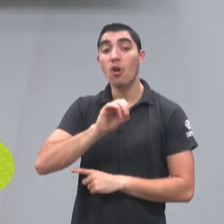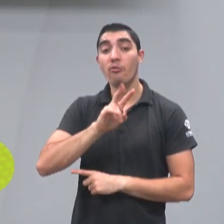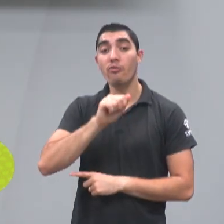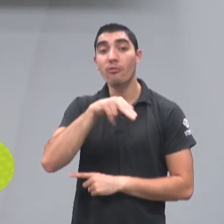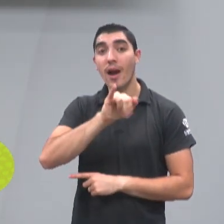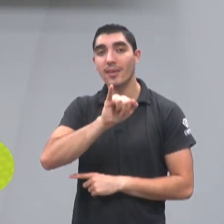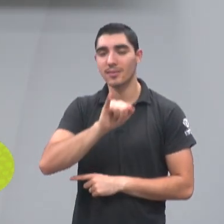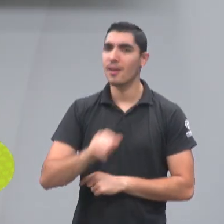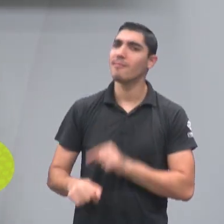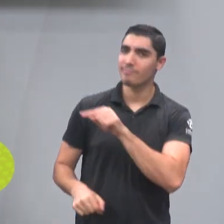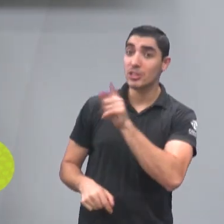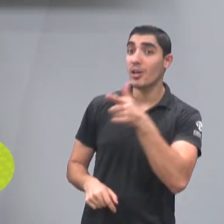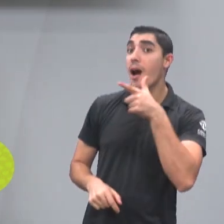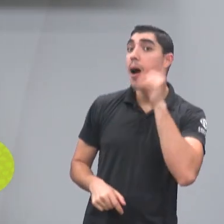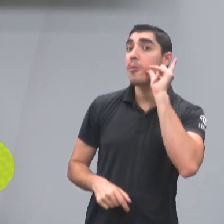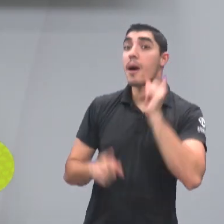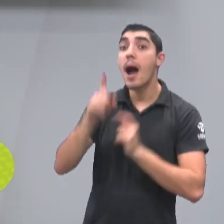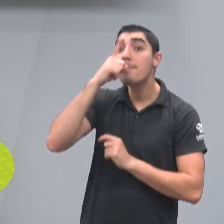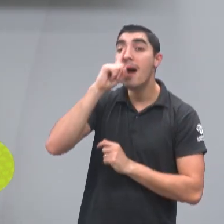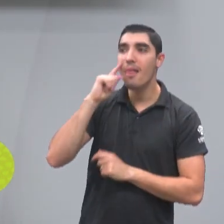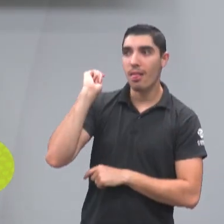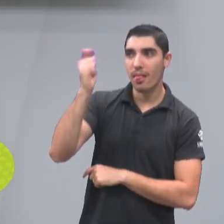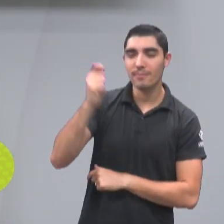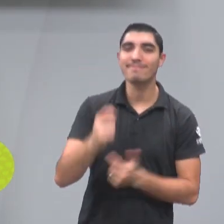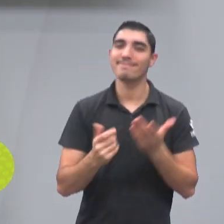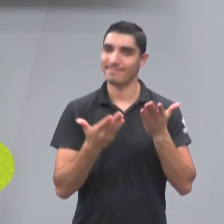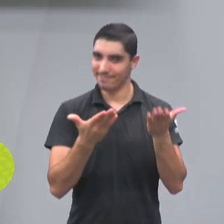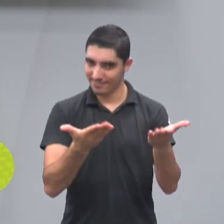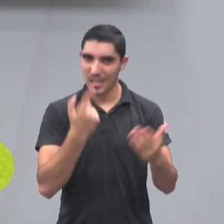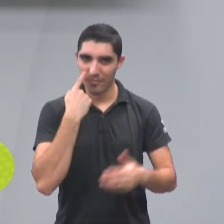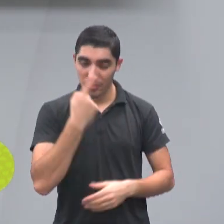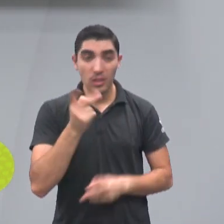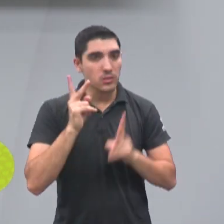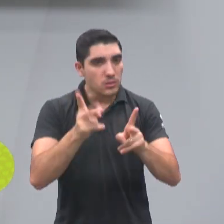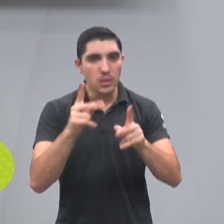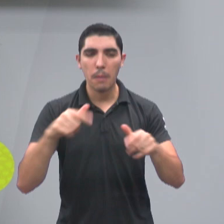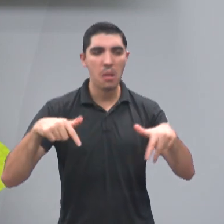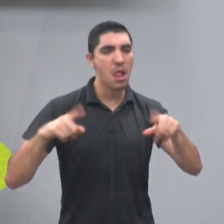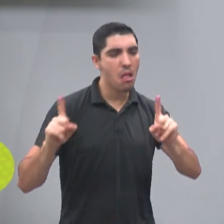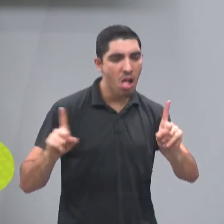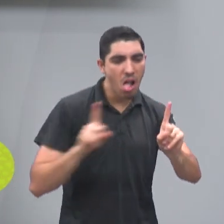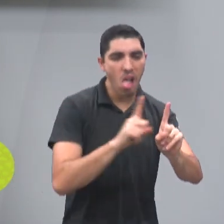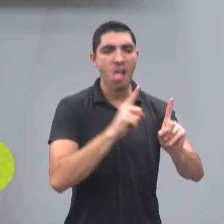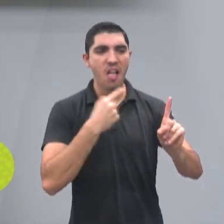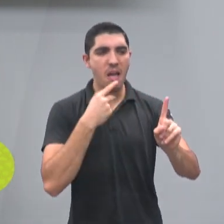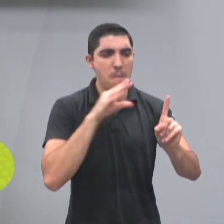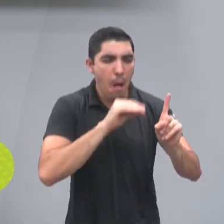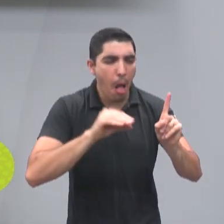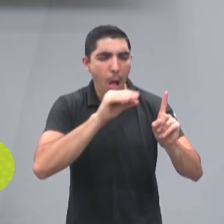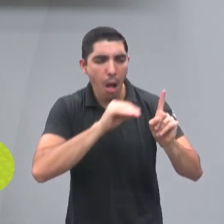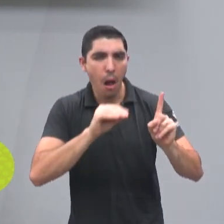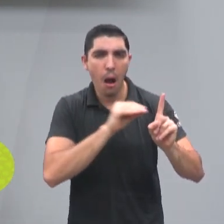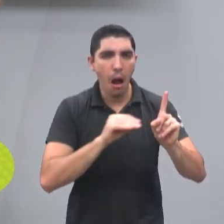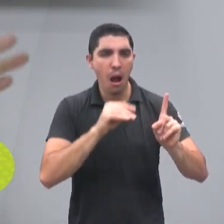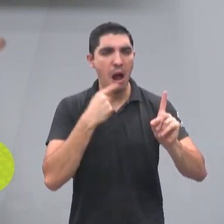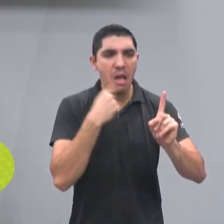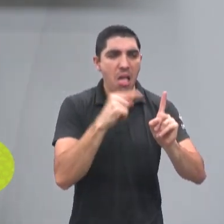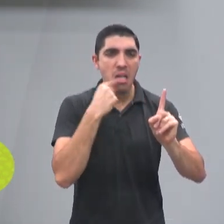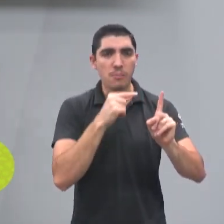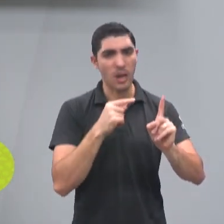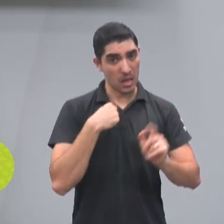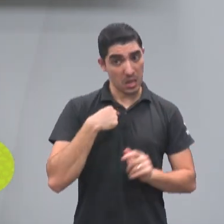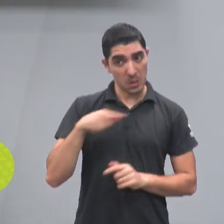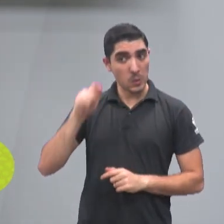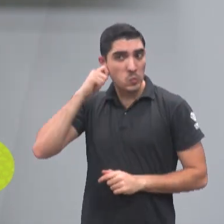ele sempre sempre tá lá falando, sempre tá reclamando, enfim. Não é uma característica deles, não puxando a orelha nem nada, é só uma